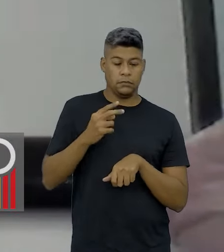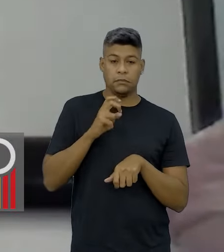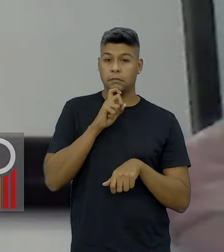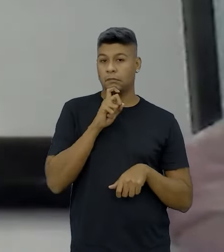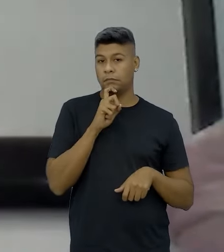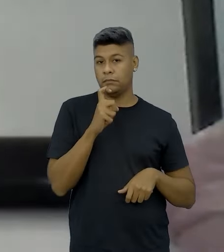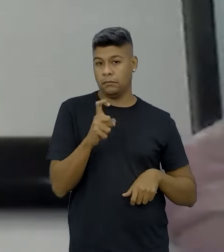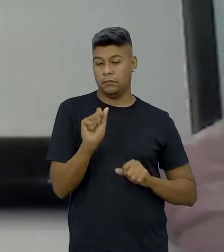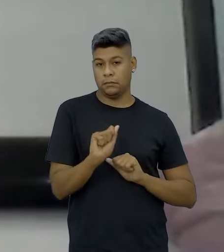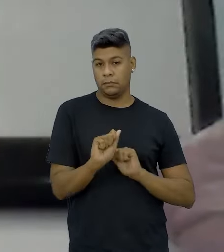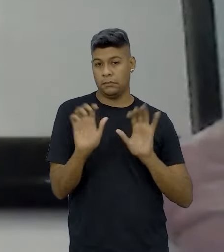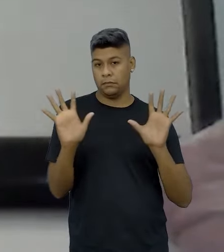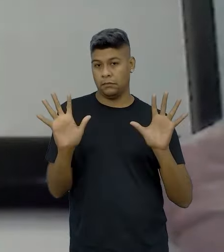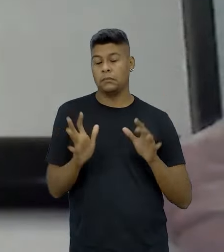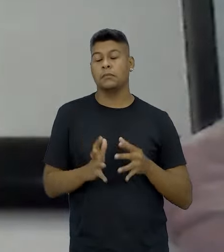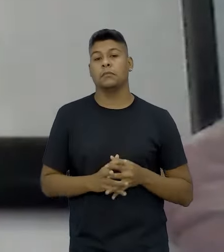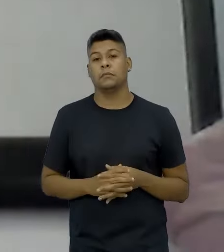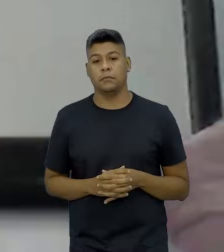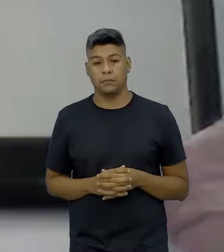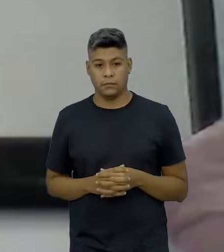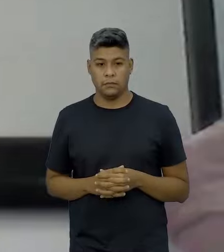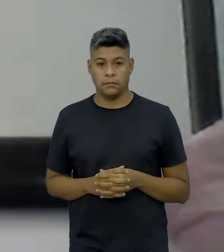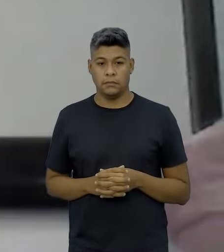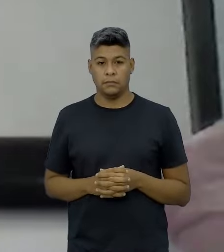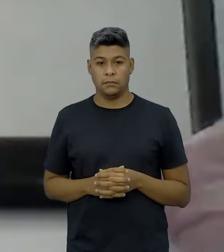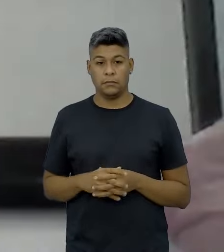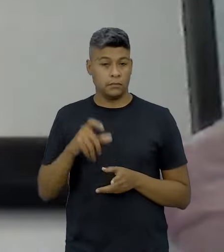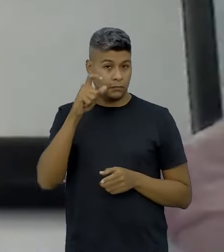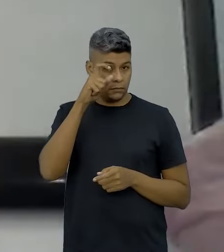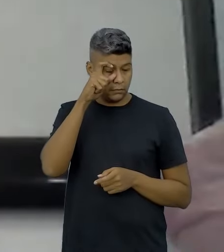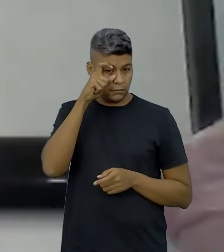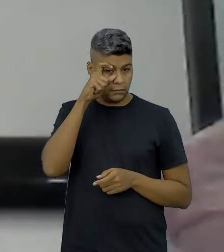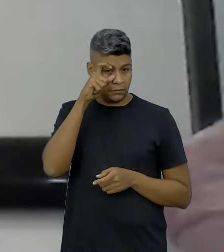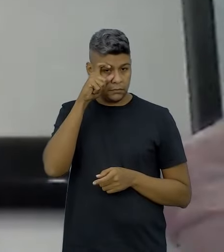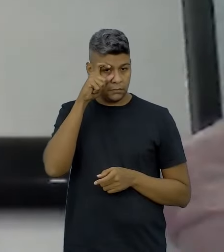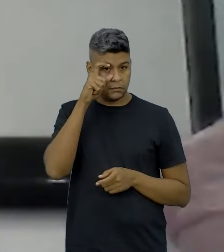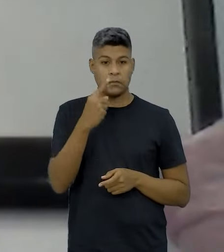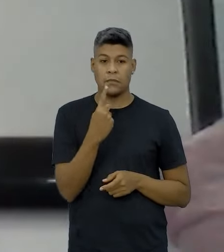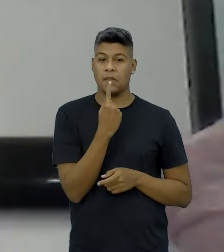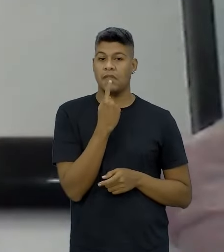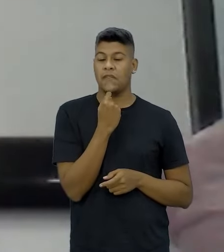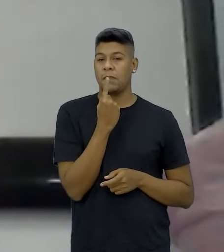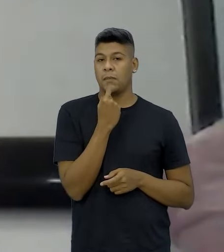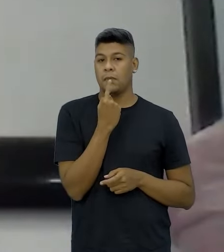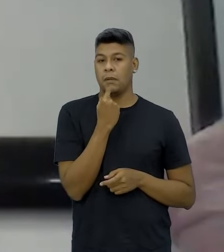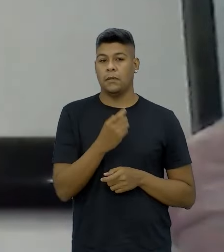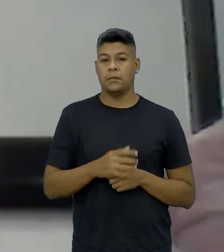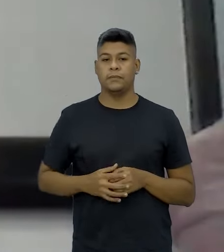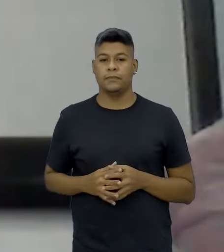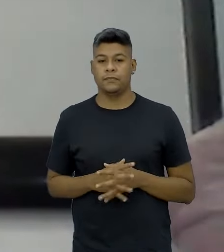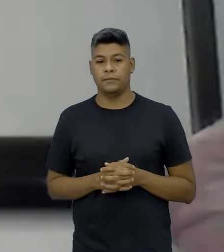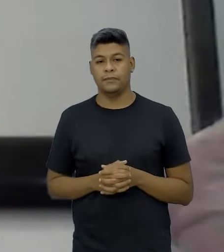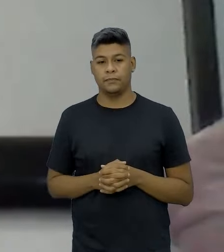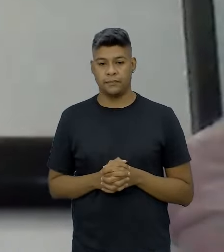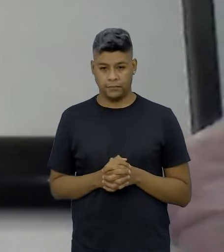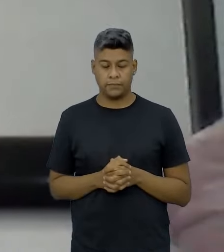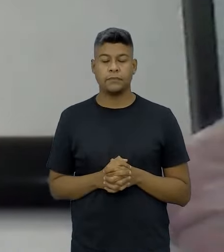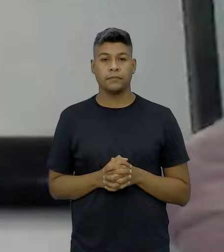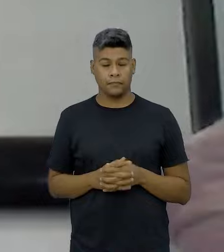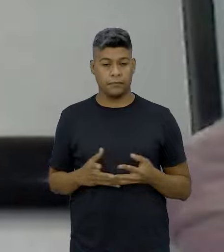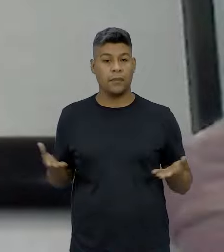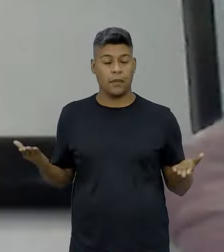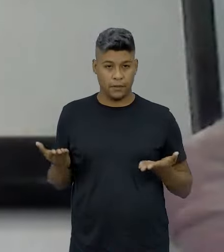verde bem clarinha, tá? E o meu óculos, ele é vermelho. Então, vou